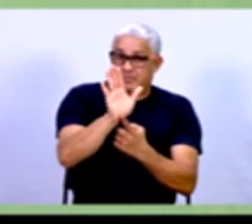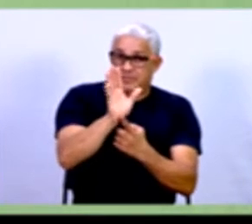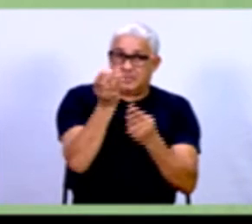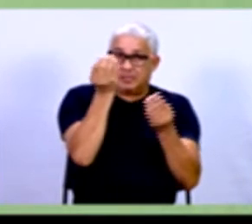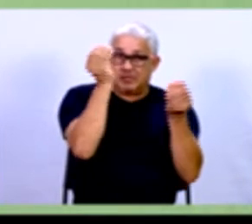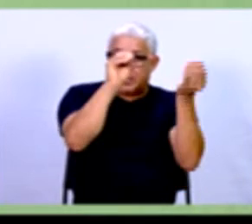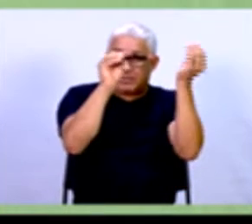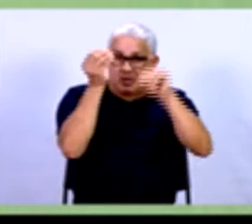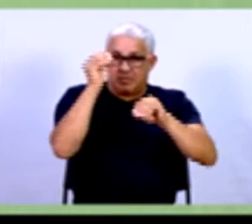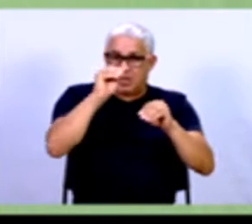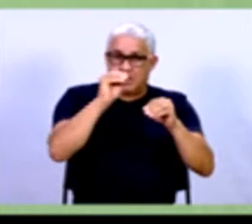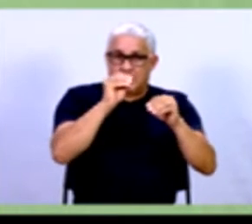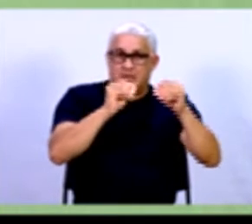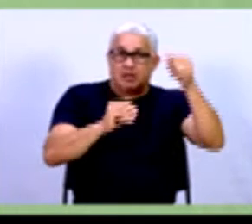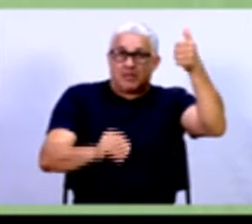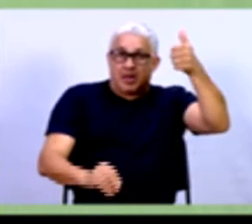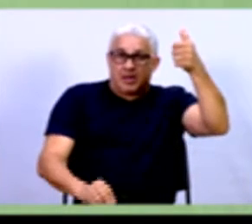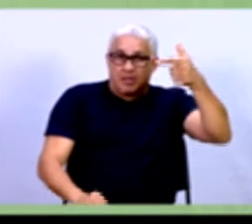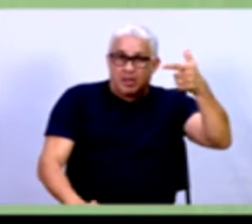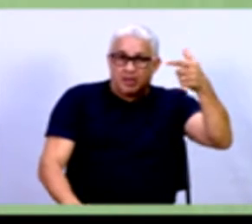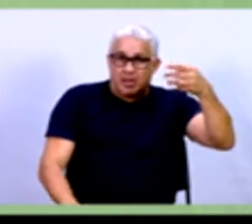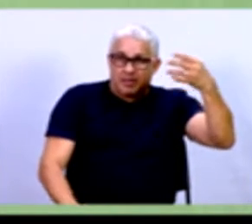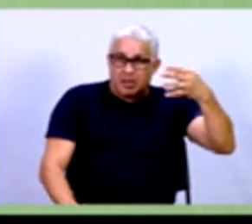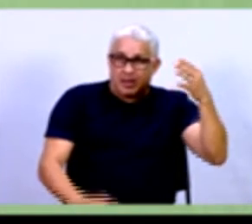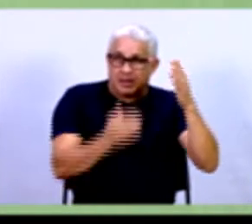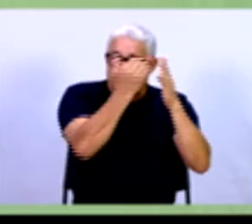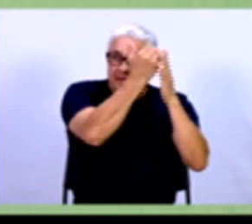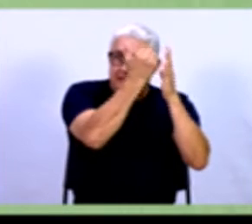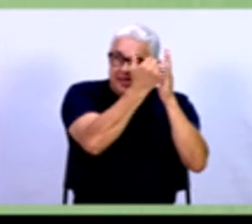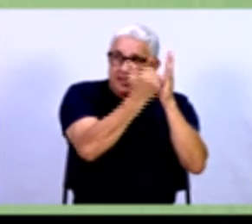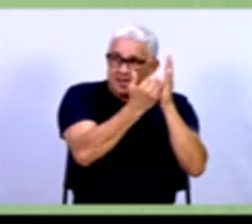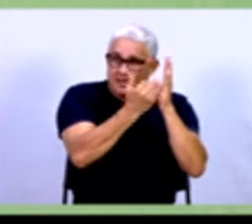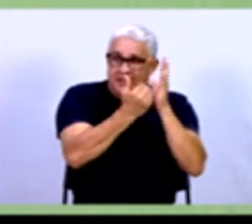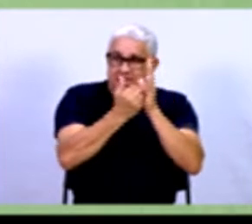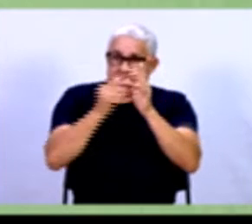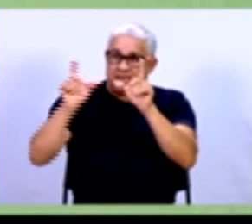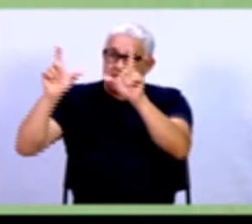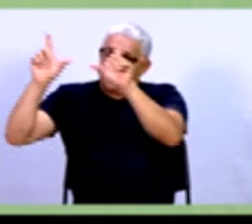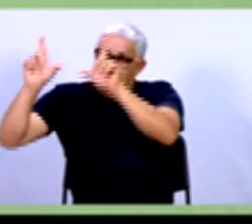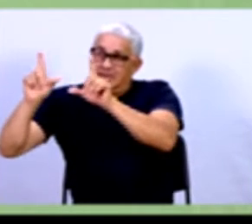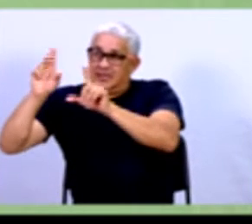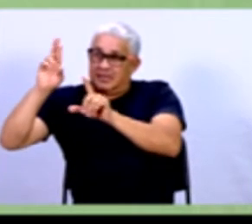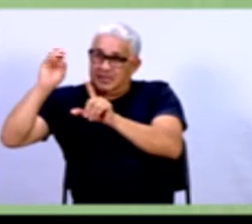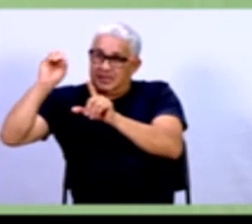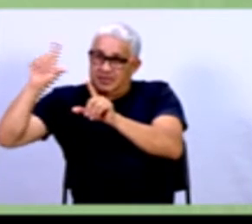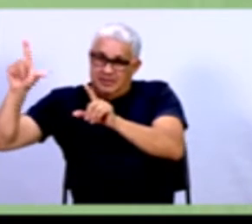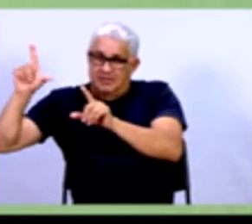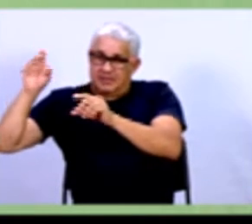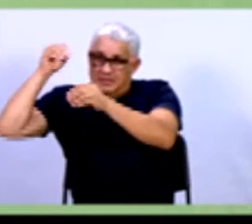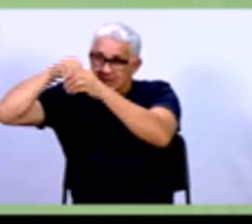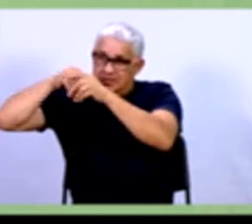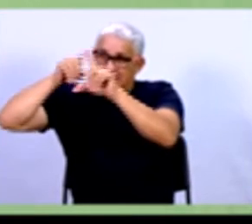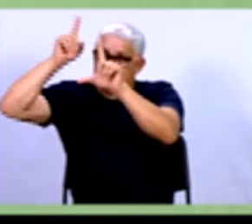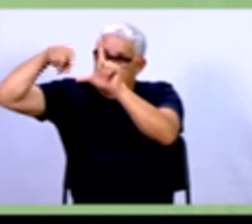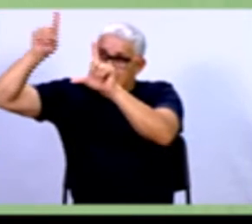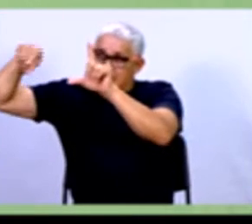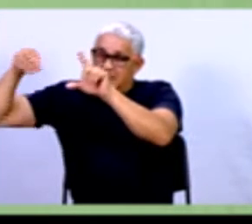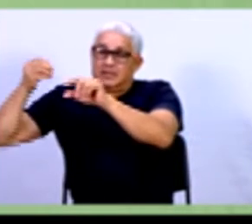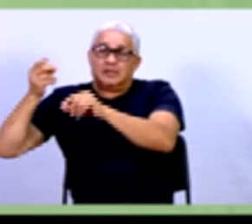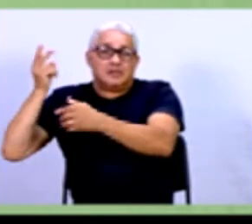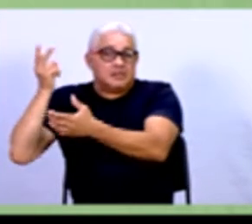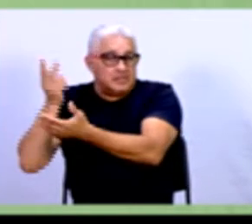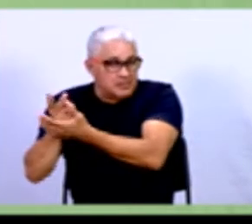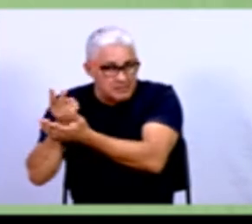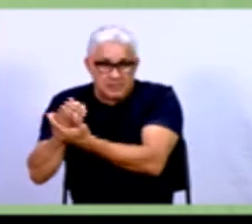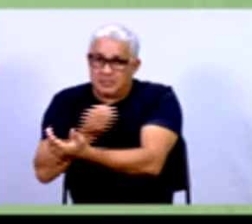coloquei eles em ordem, tá? Então, ele passa a se chamar roll dentro da estatística. Então, esses são os mesmos números da